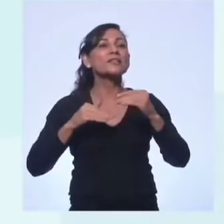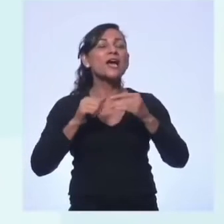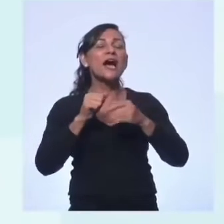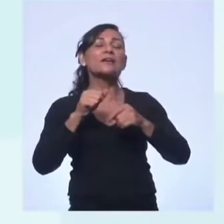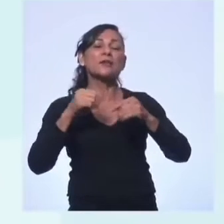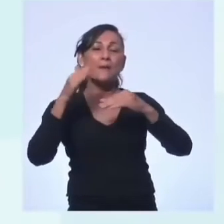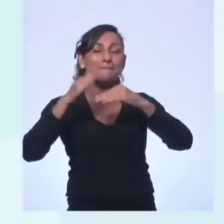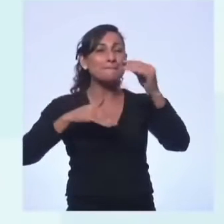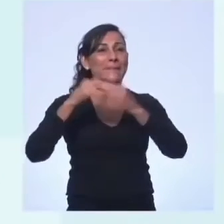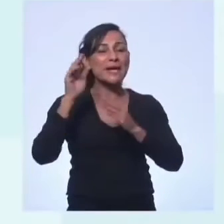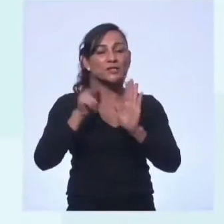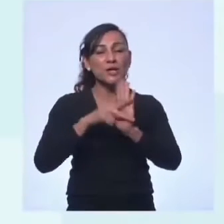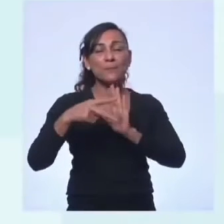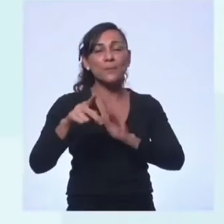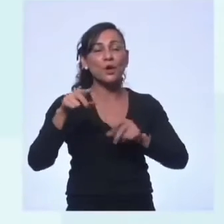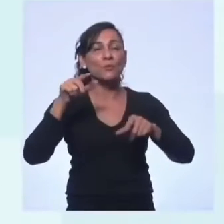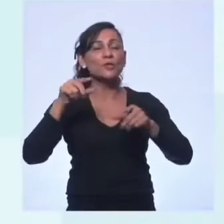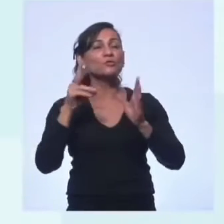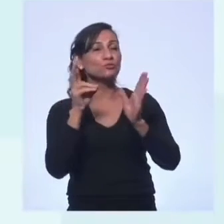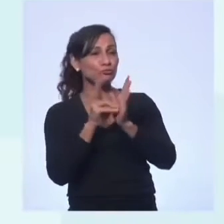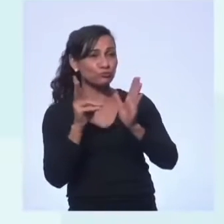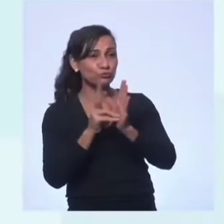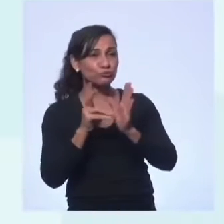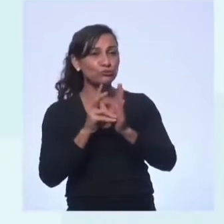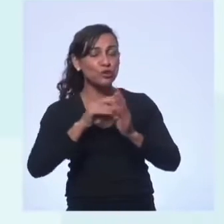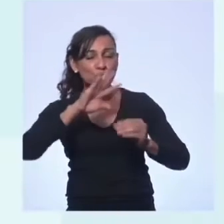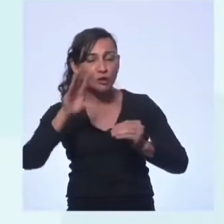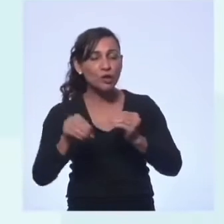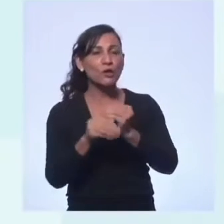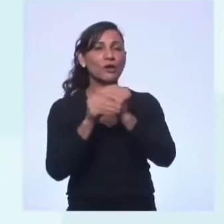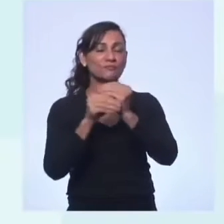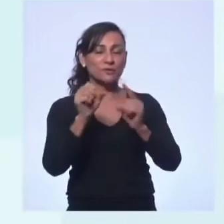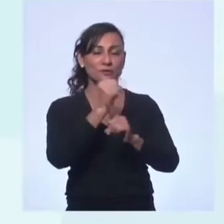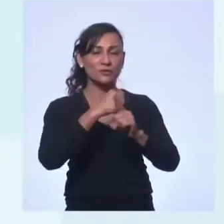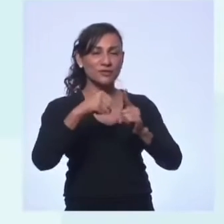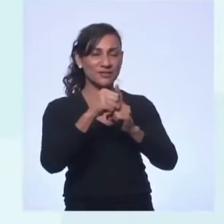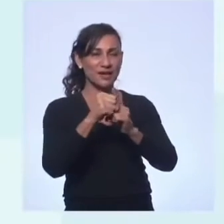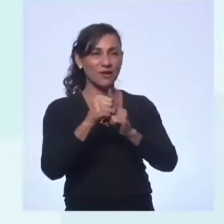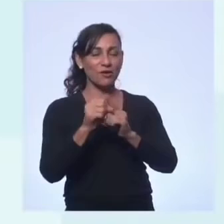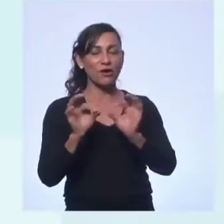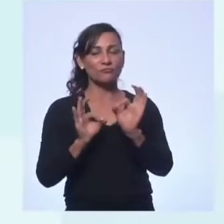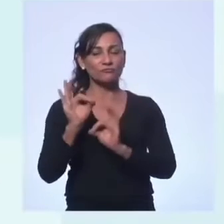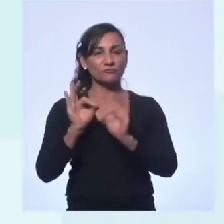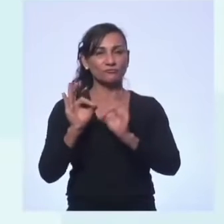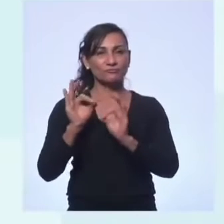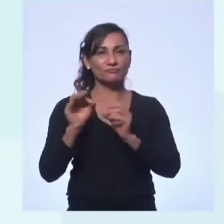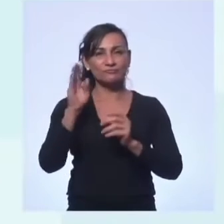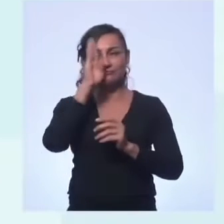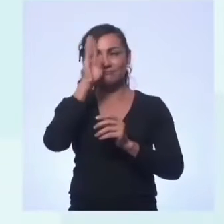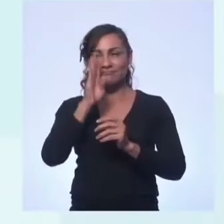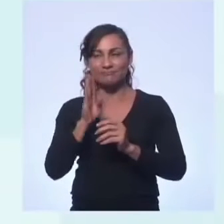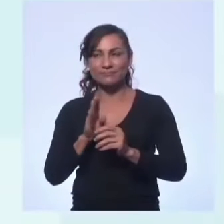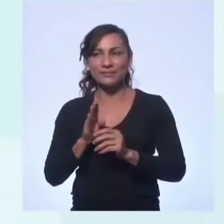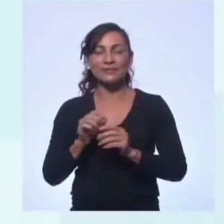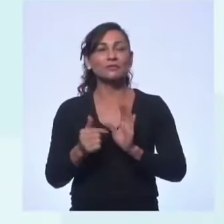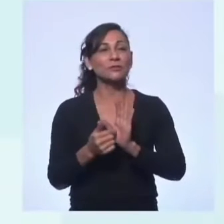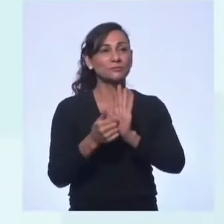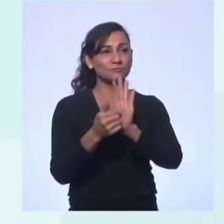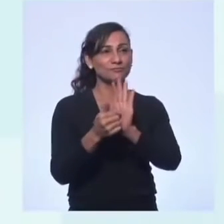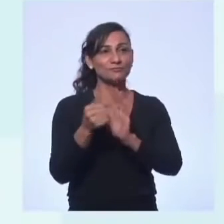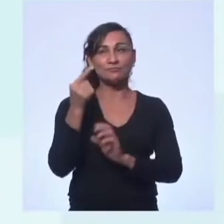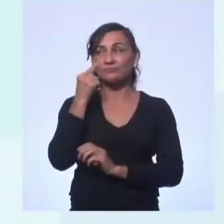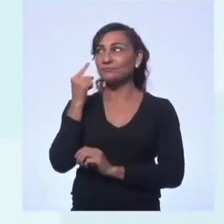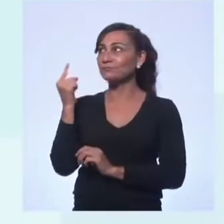produtiva indígena incorporados à formação social brasileira. Então, equipamentos que estão aparecendo aí,